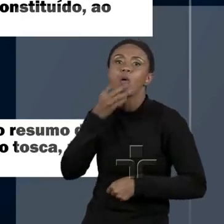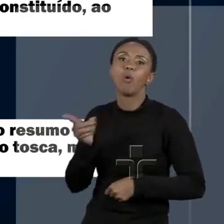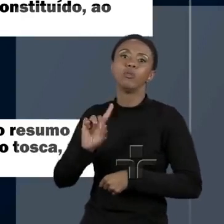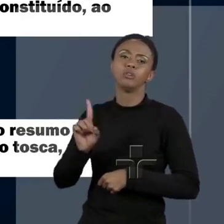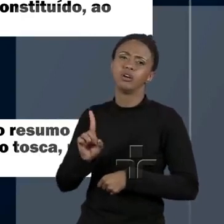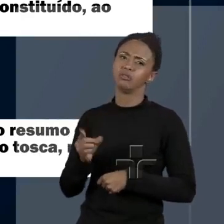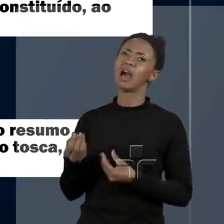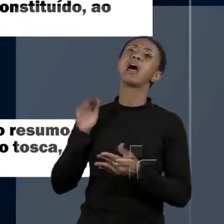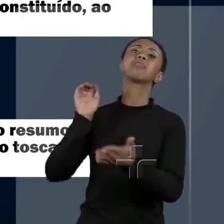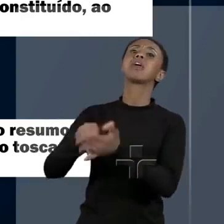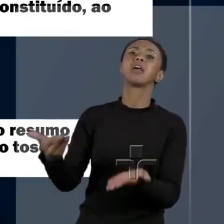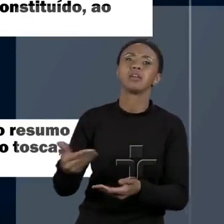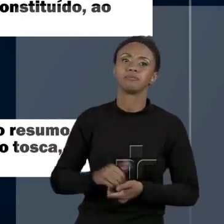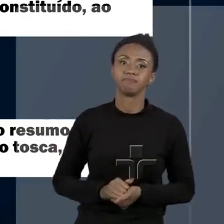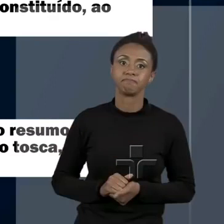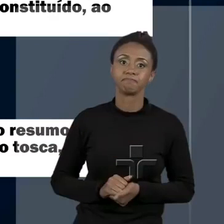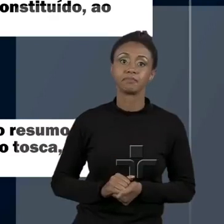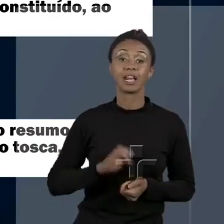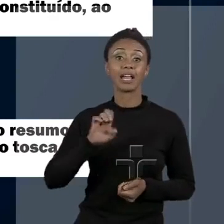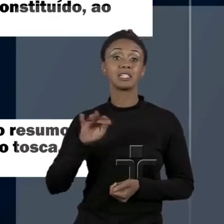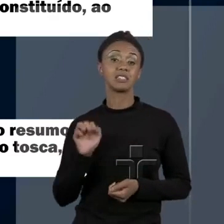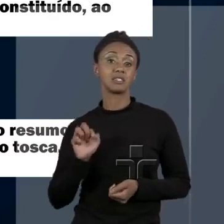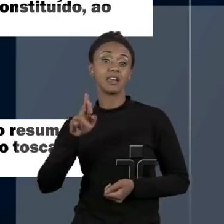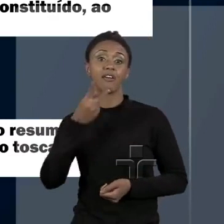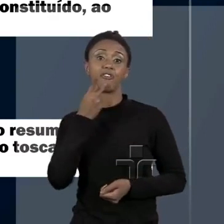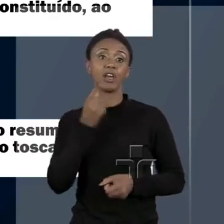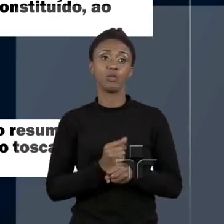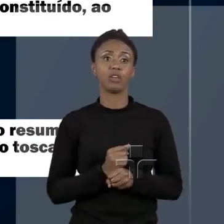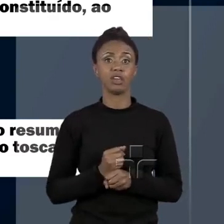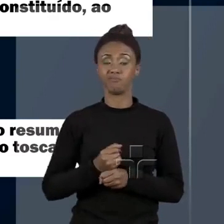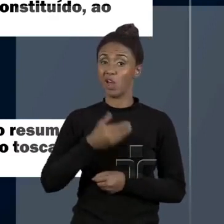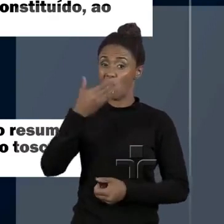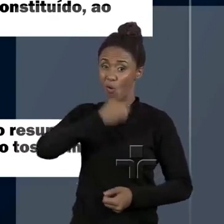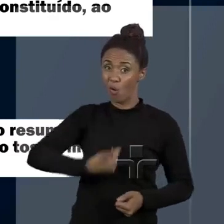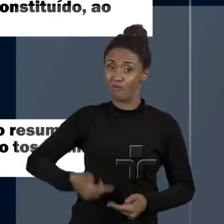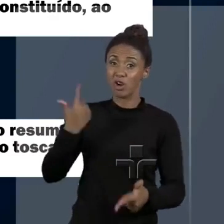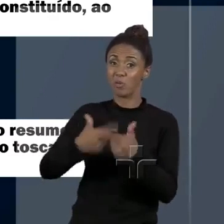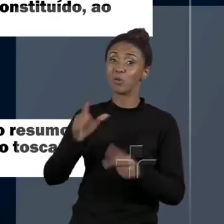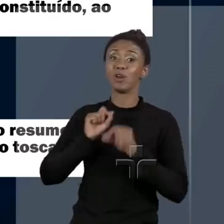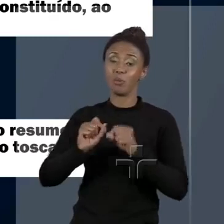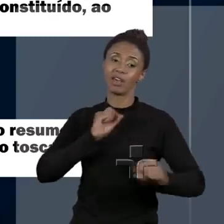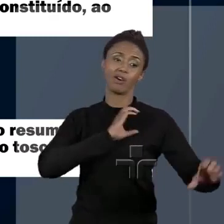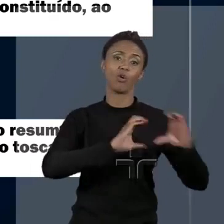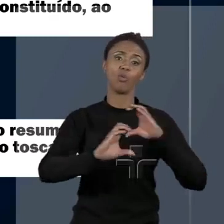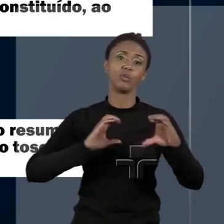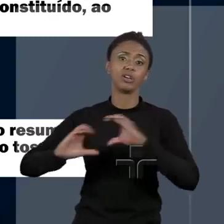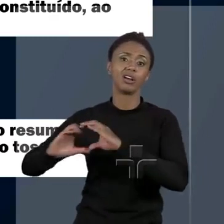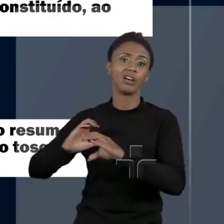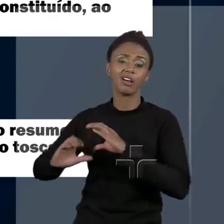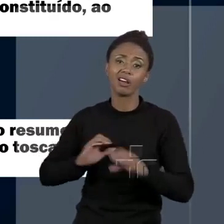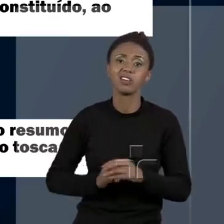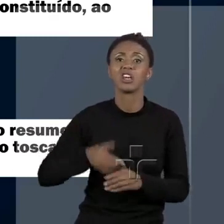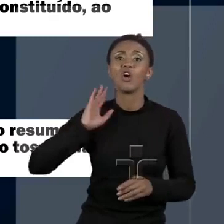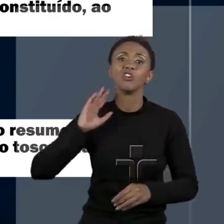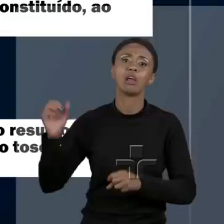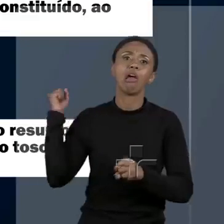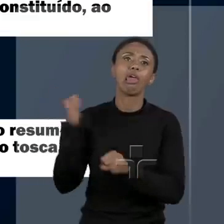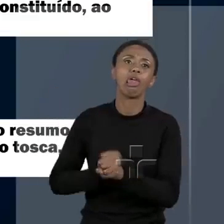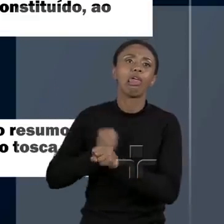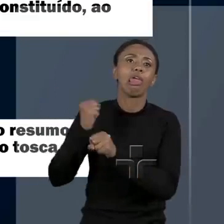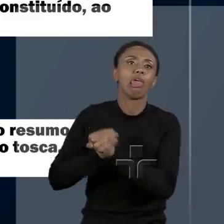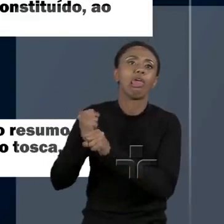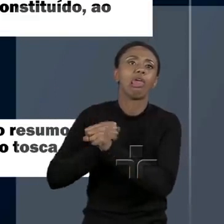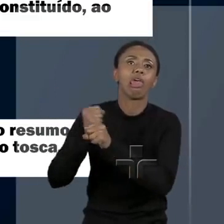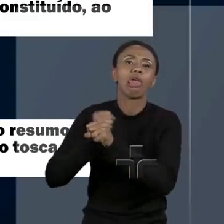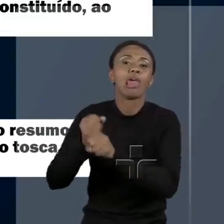diz: falha na comunicação é o resumo desse governo. São 5 meses de uma comunicação tosca, mal feita,